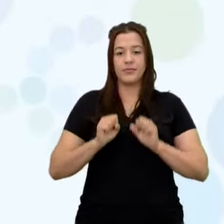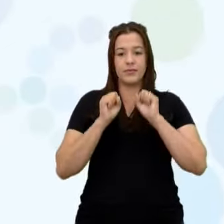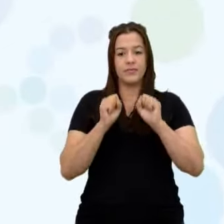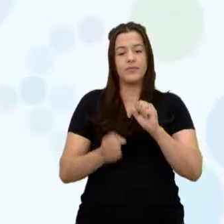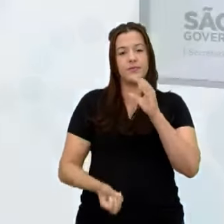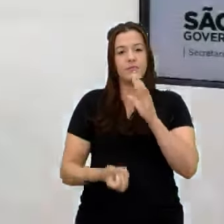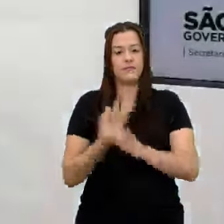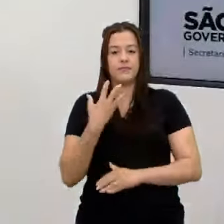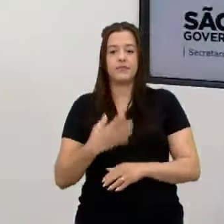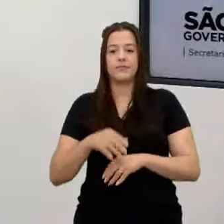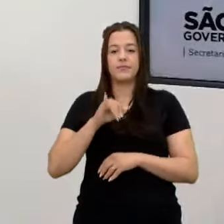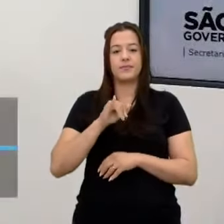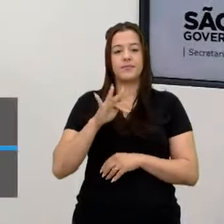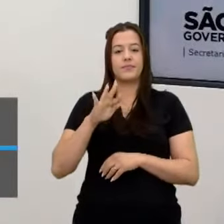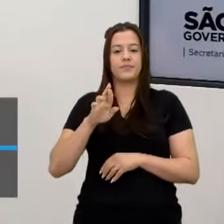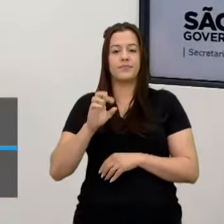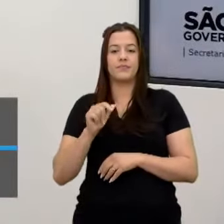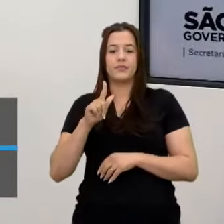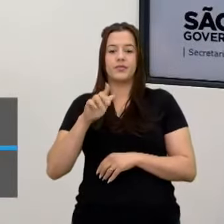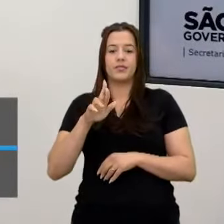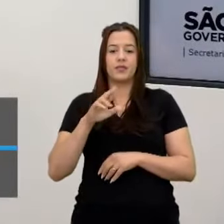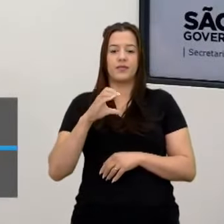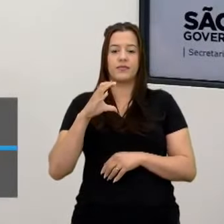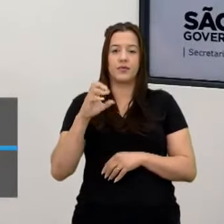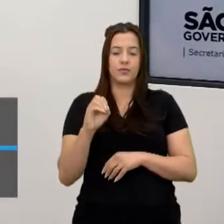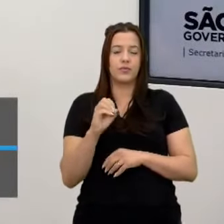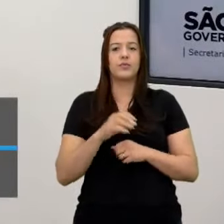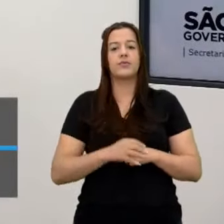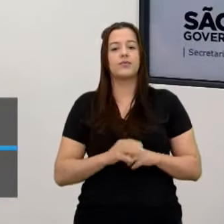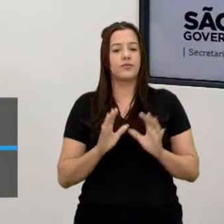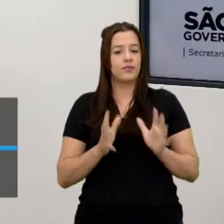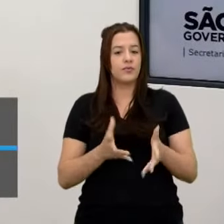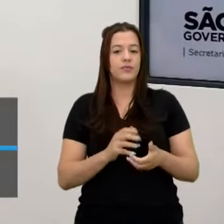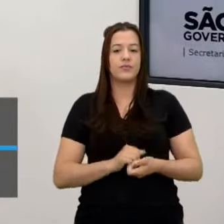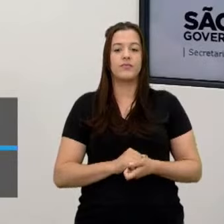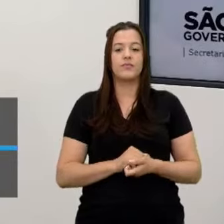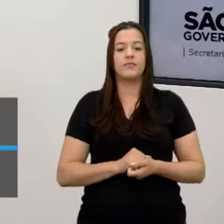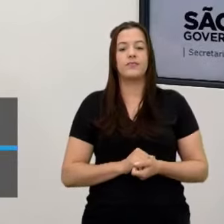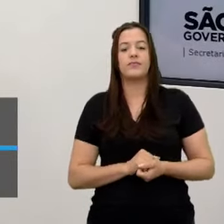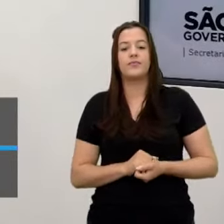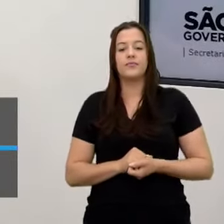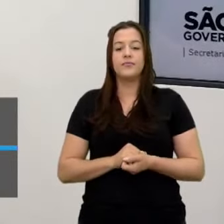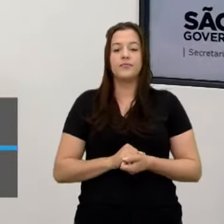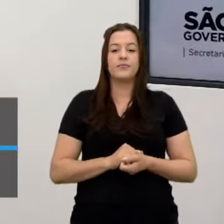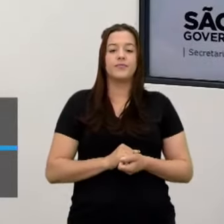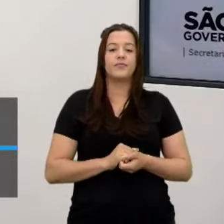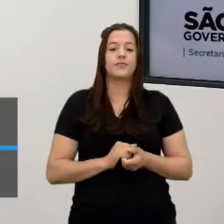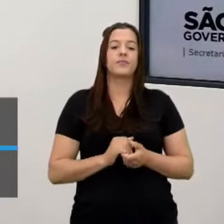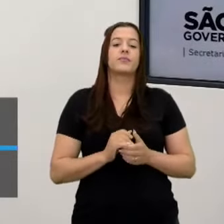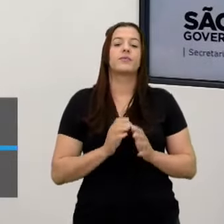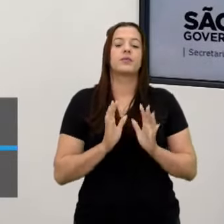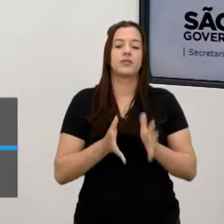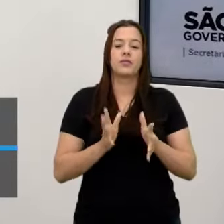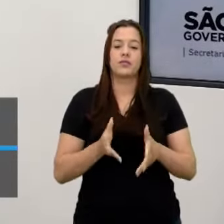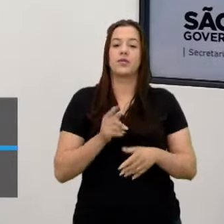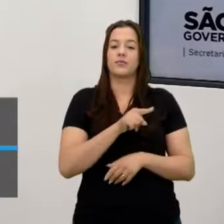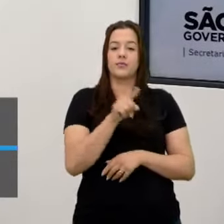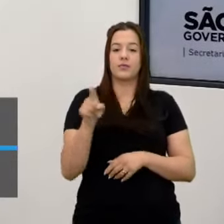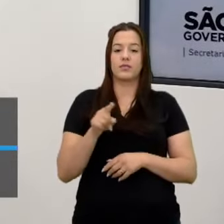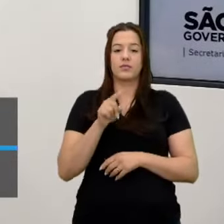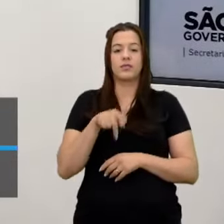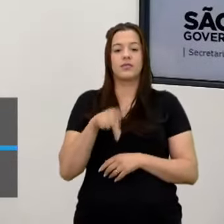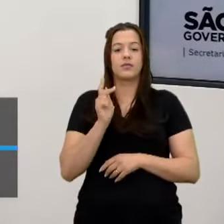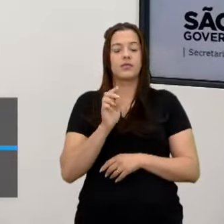infográfico? Bem parecido com o português, né, Ed? A gente já tem visto esse can you faz tempo, né? Então o can you você pode, você